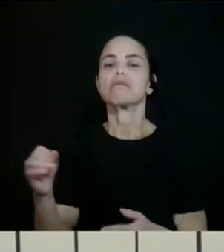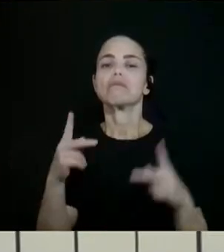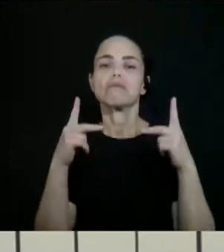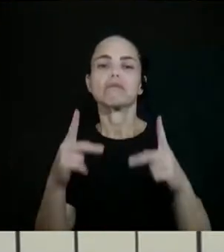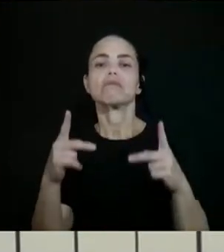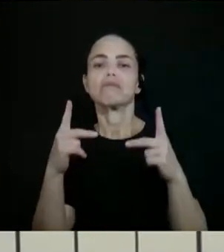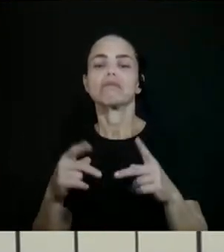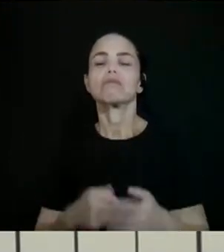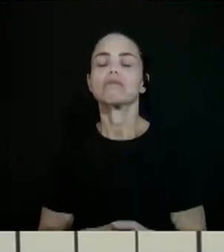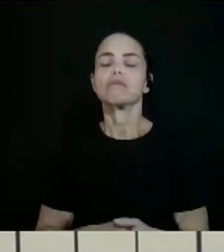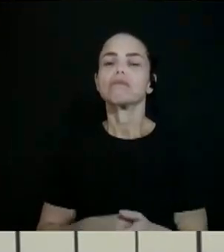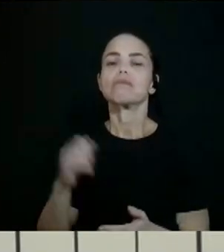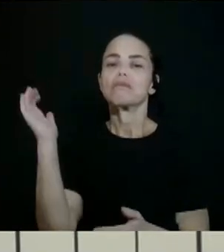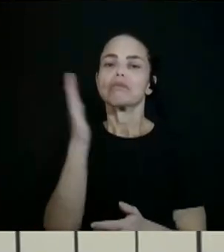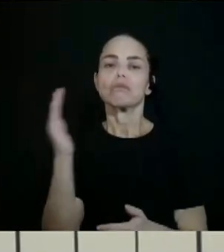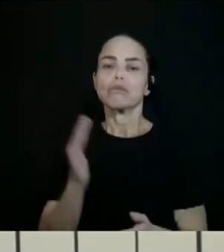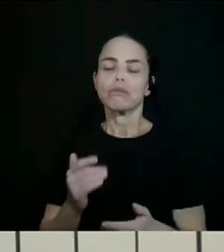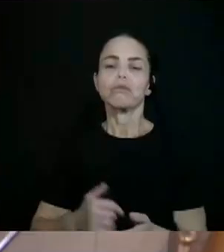Brasil.